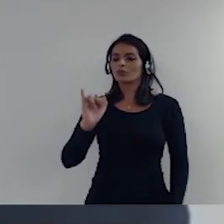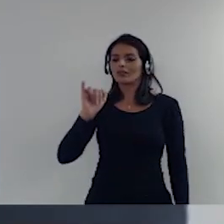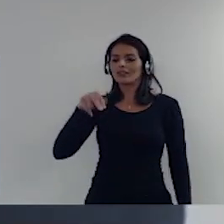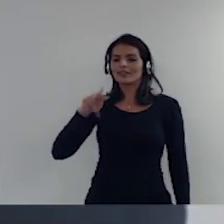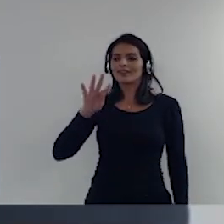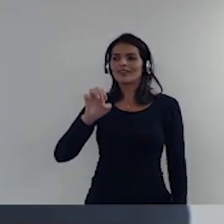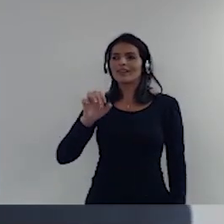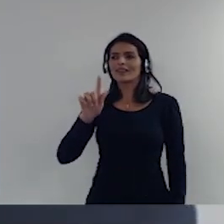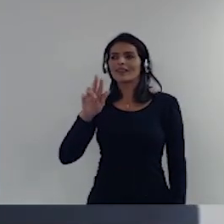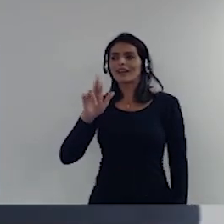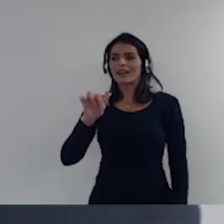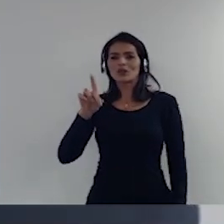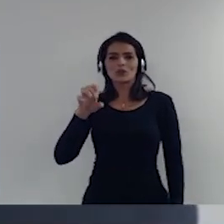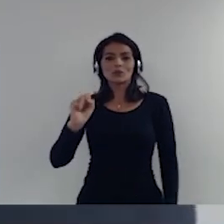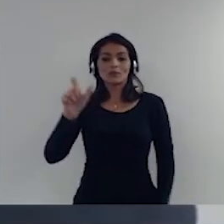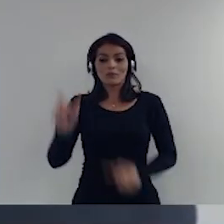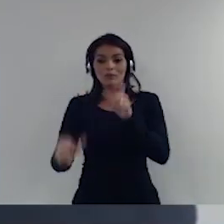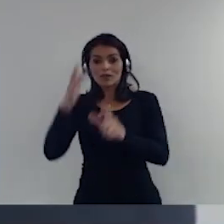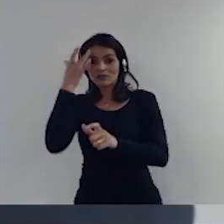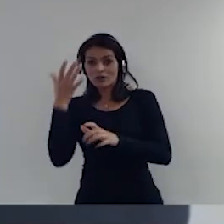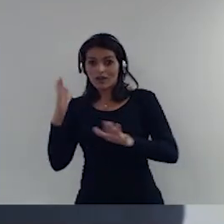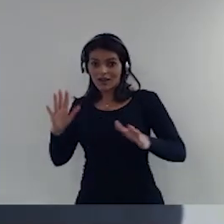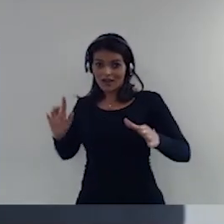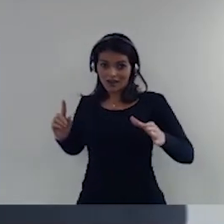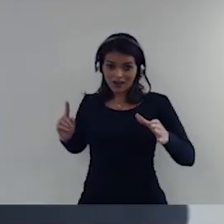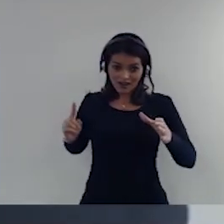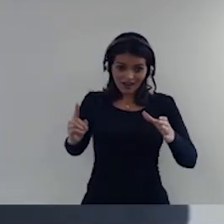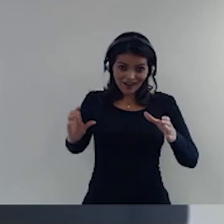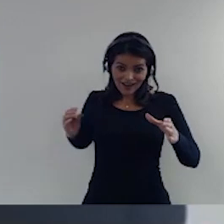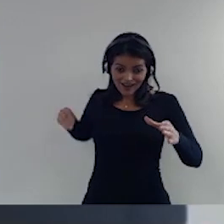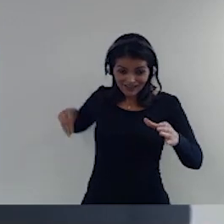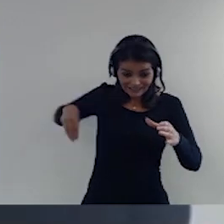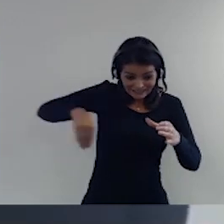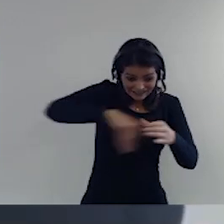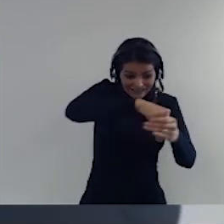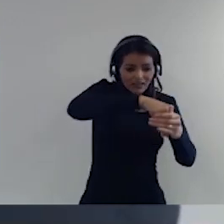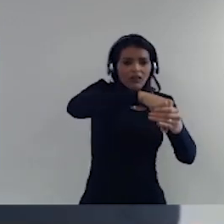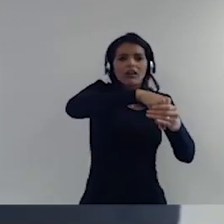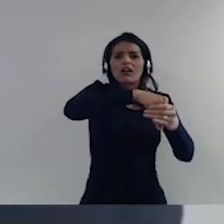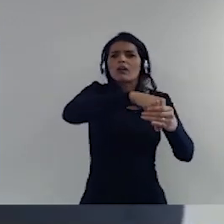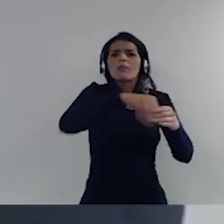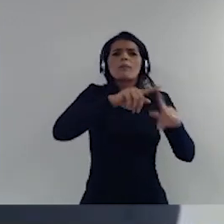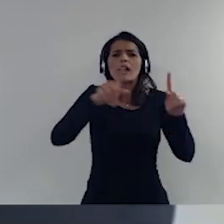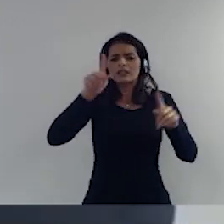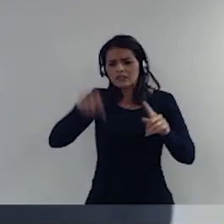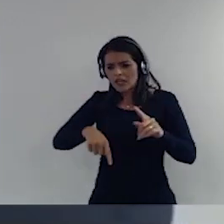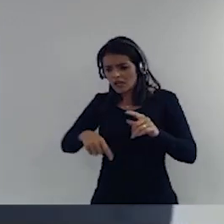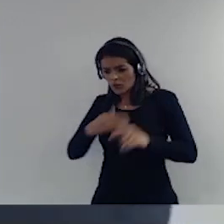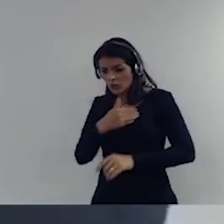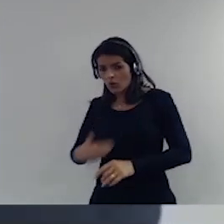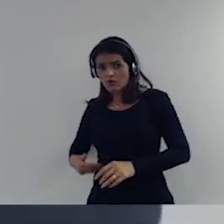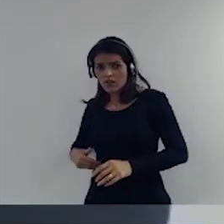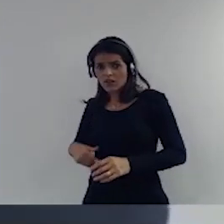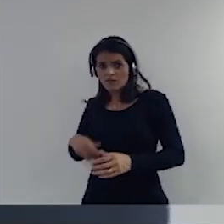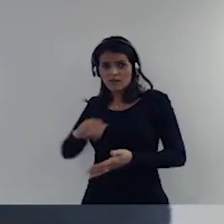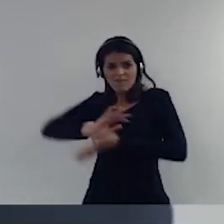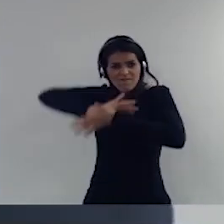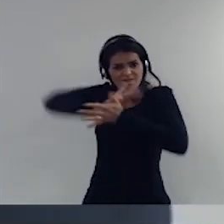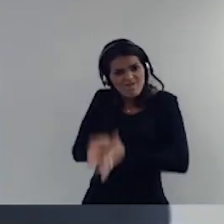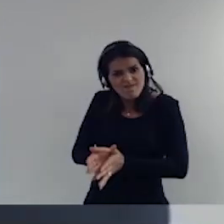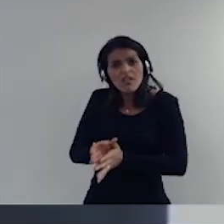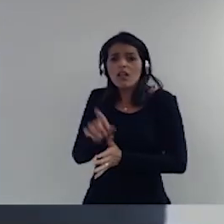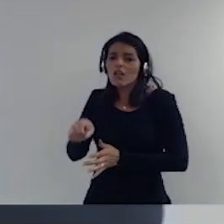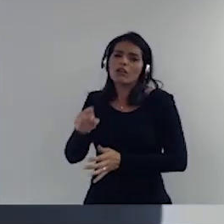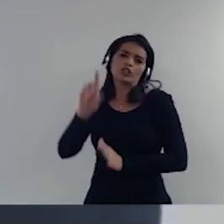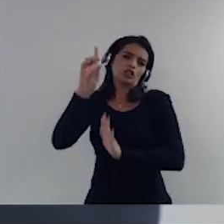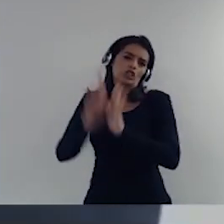são integradas através, infelizmente, do aparelho repressivo do Estado. Ele não tem acesso a